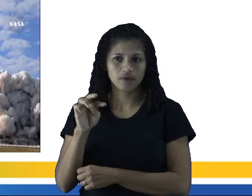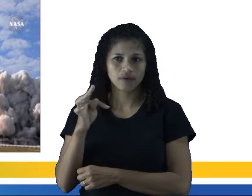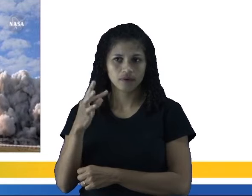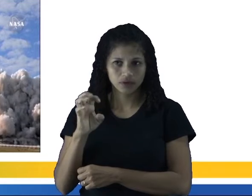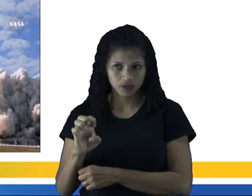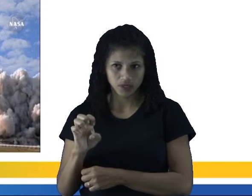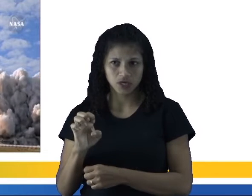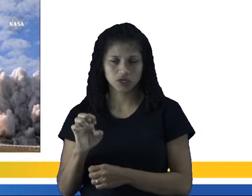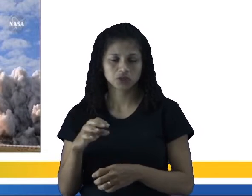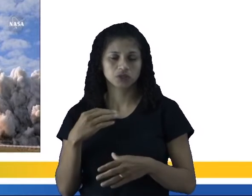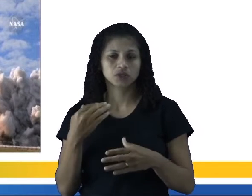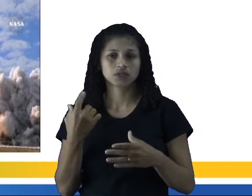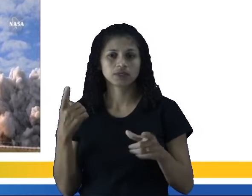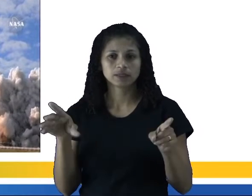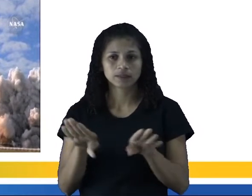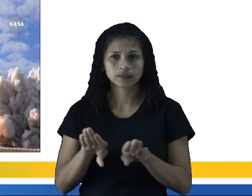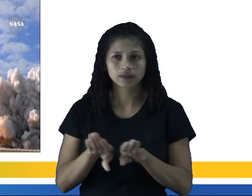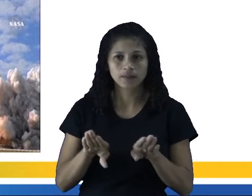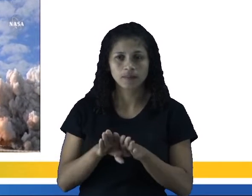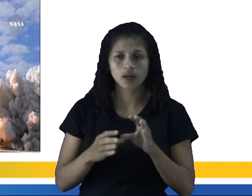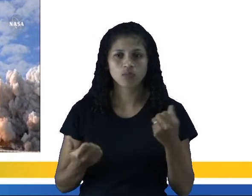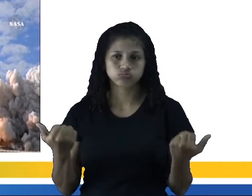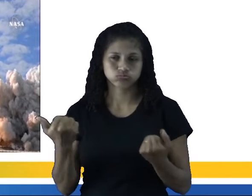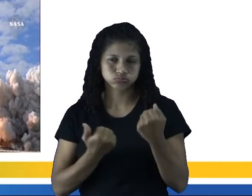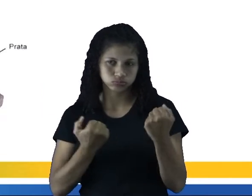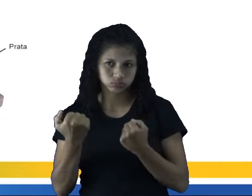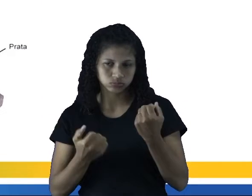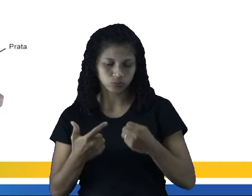essa é uma das funções ali do hidrogênio.